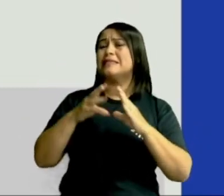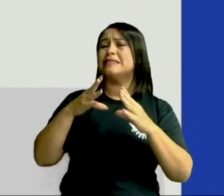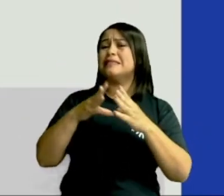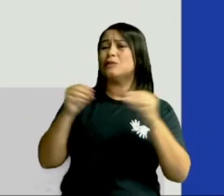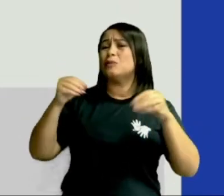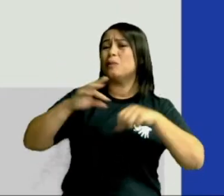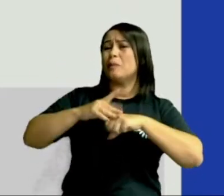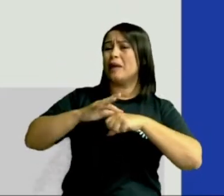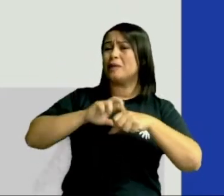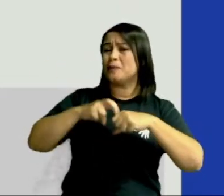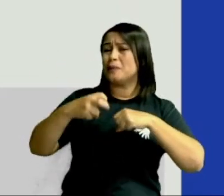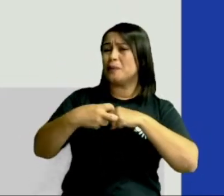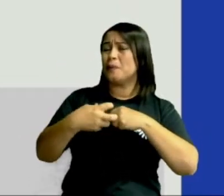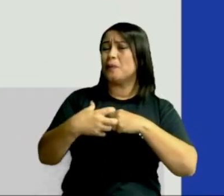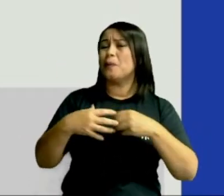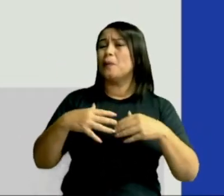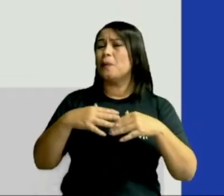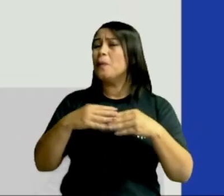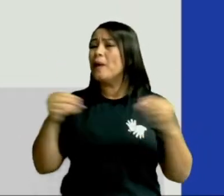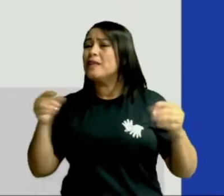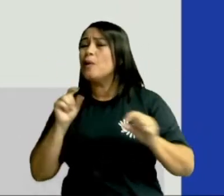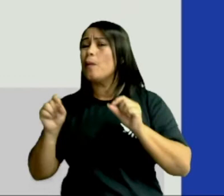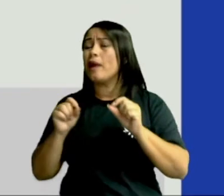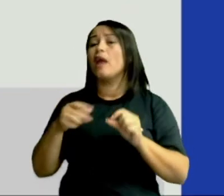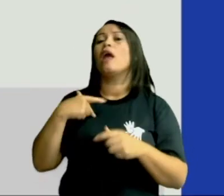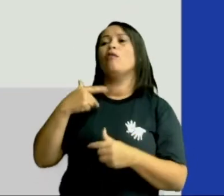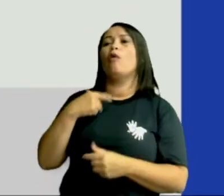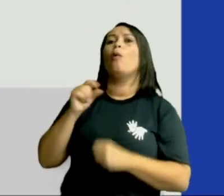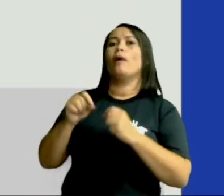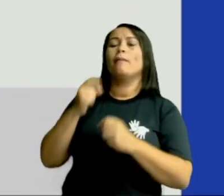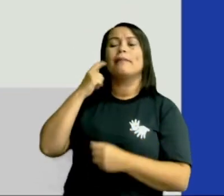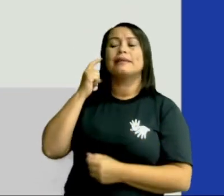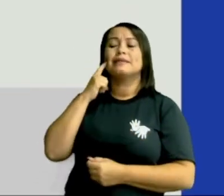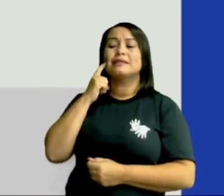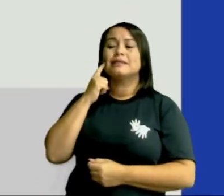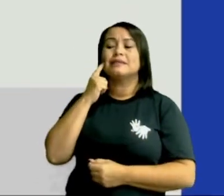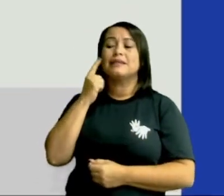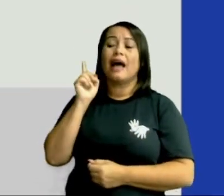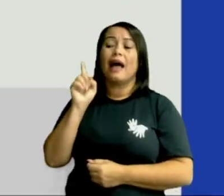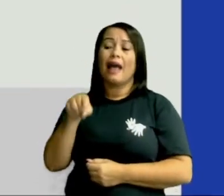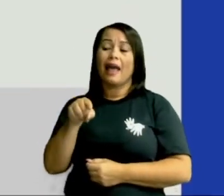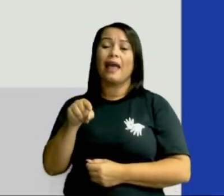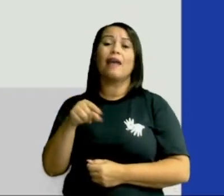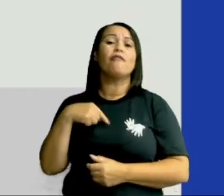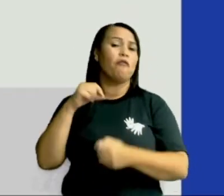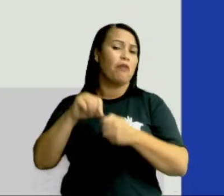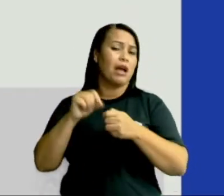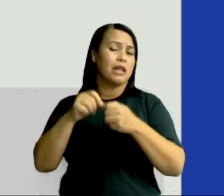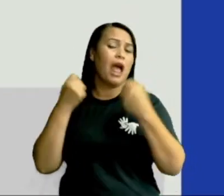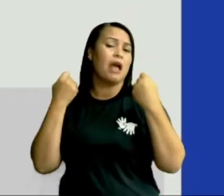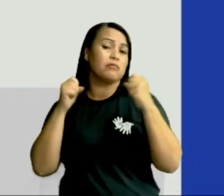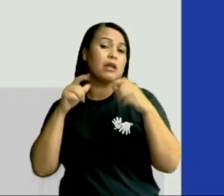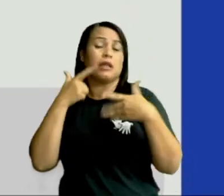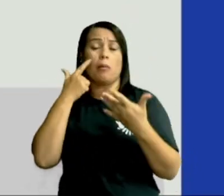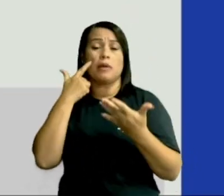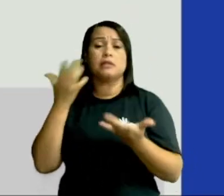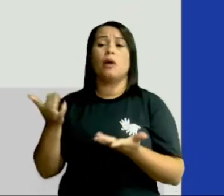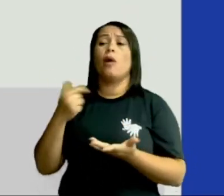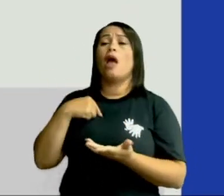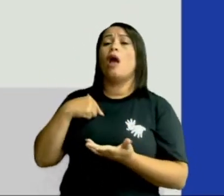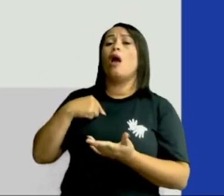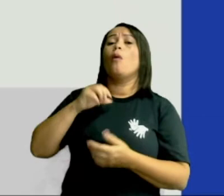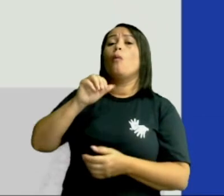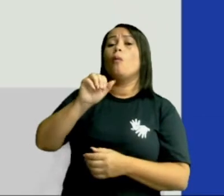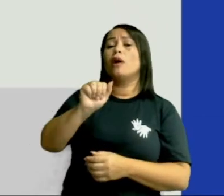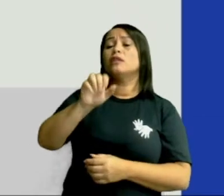eu vou investir. O termo em destaque é um adjunto adverbial de quê? É um adjunto adverbial de tempo, porque